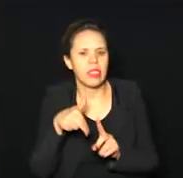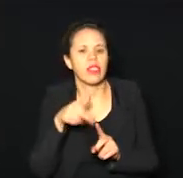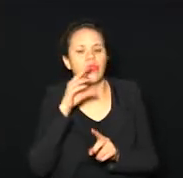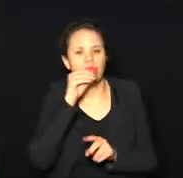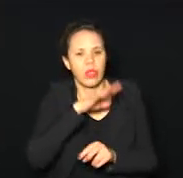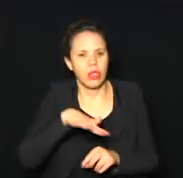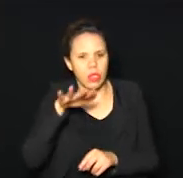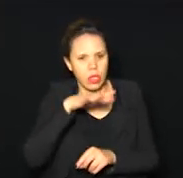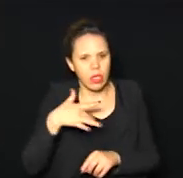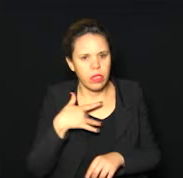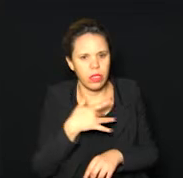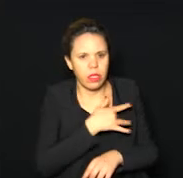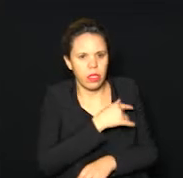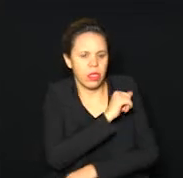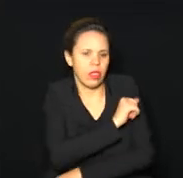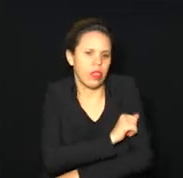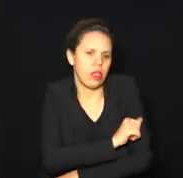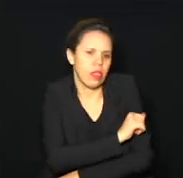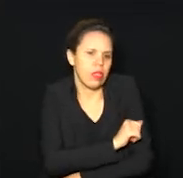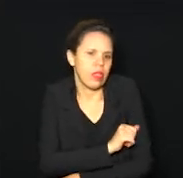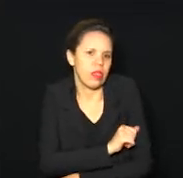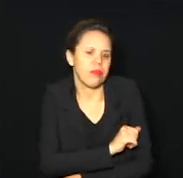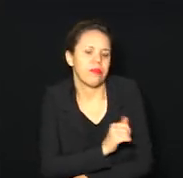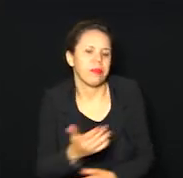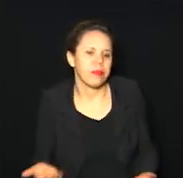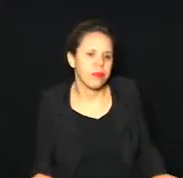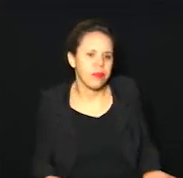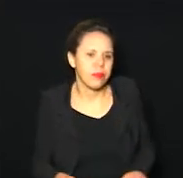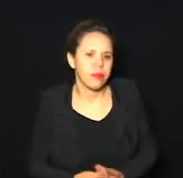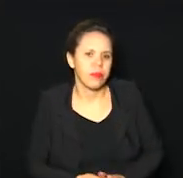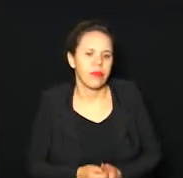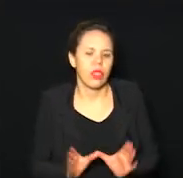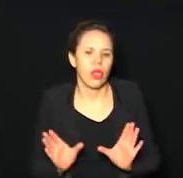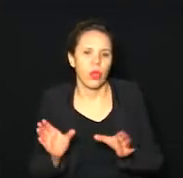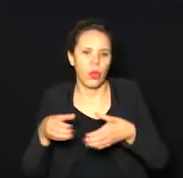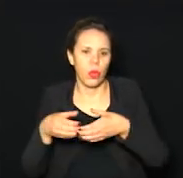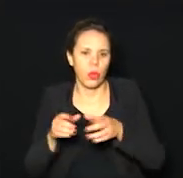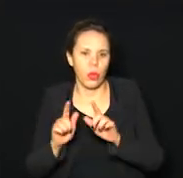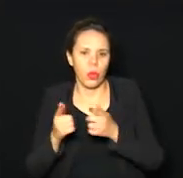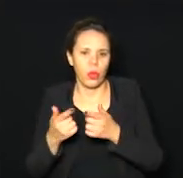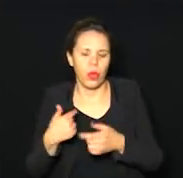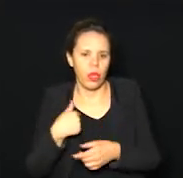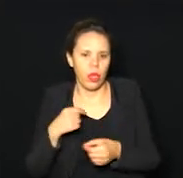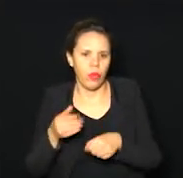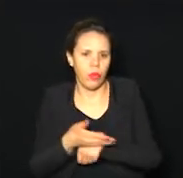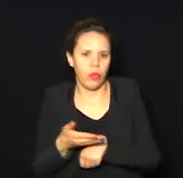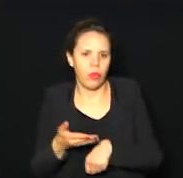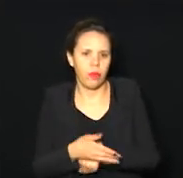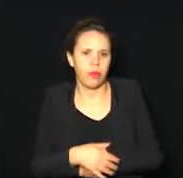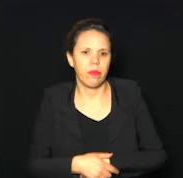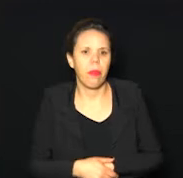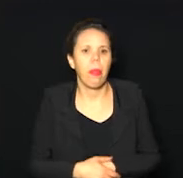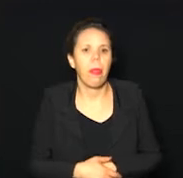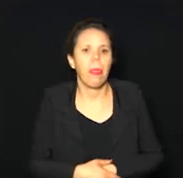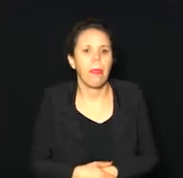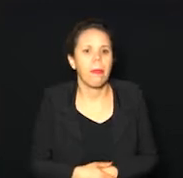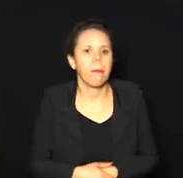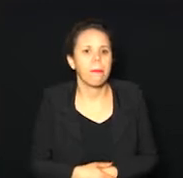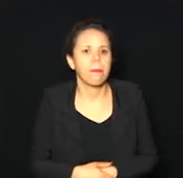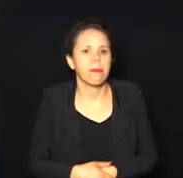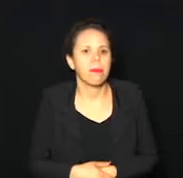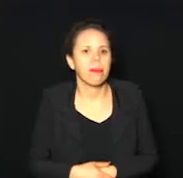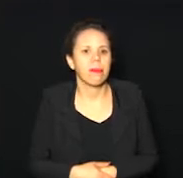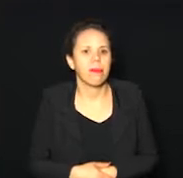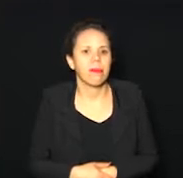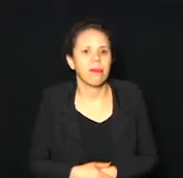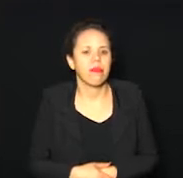da enfermagem, mais especificamente, né, que é o grupo que eu faço parte. E pegar um